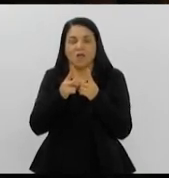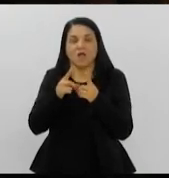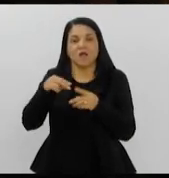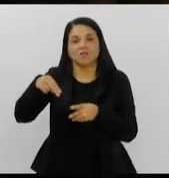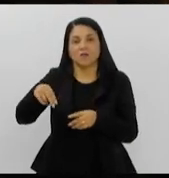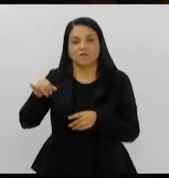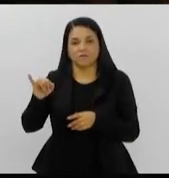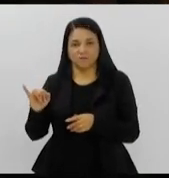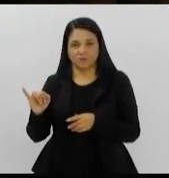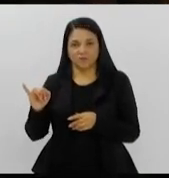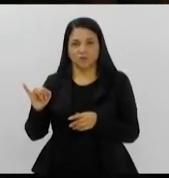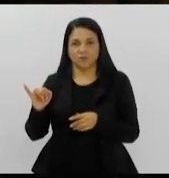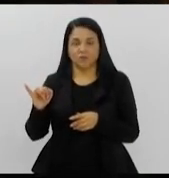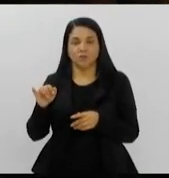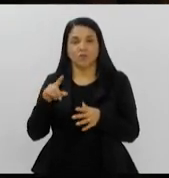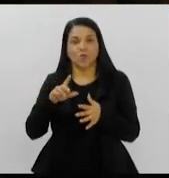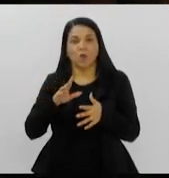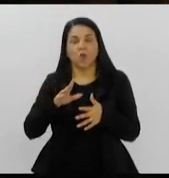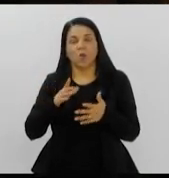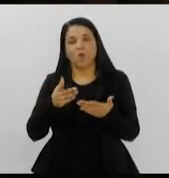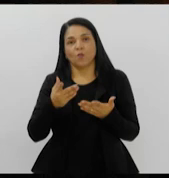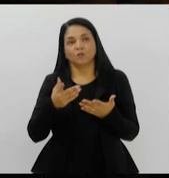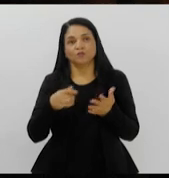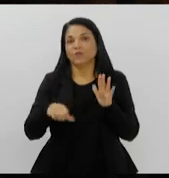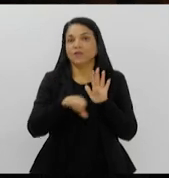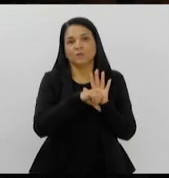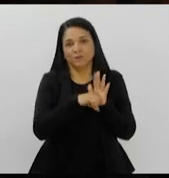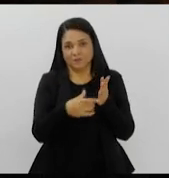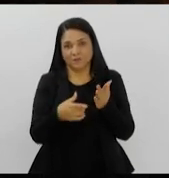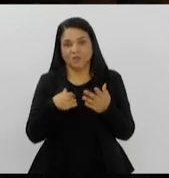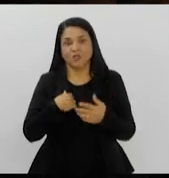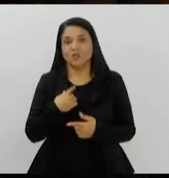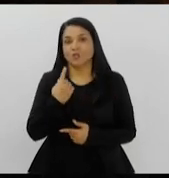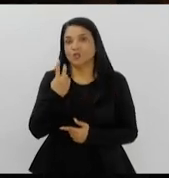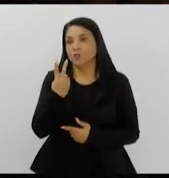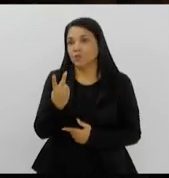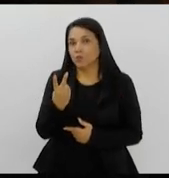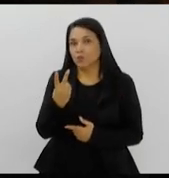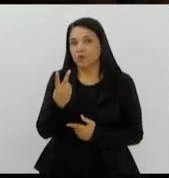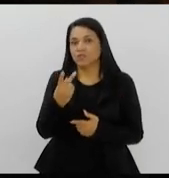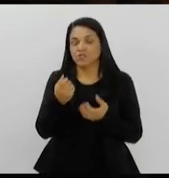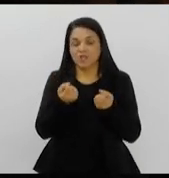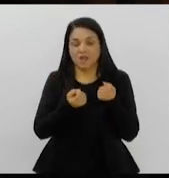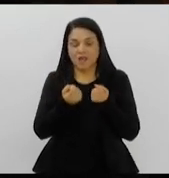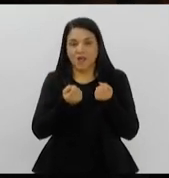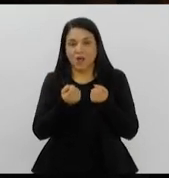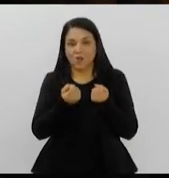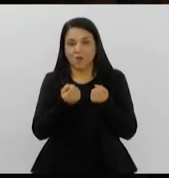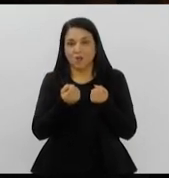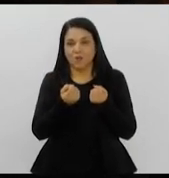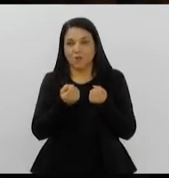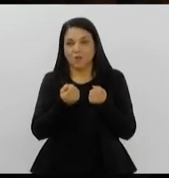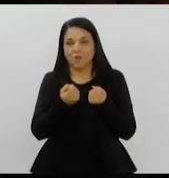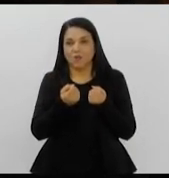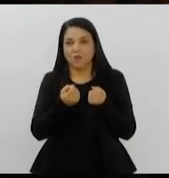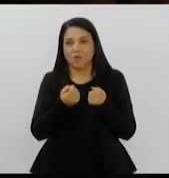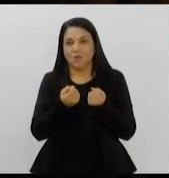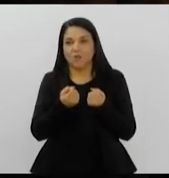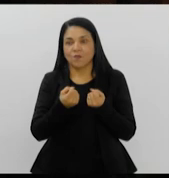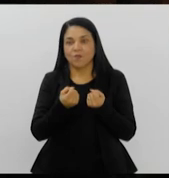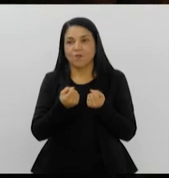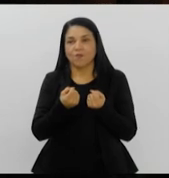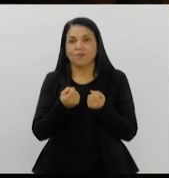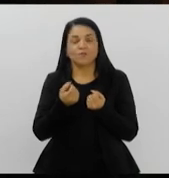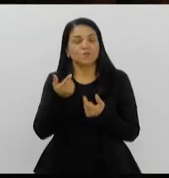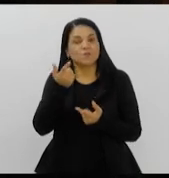der, Pombel, duas tartarugas para tomar conta em Nova Iguaçu, escada o 20º perder uma tartaruga, que te fala não